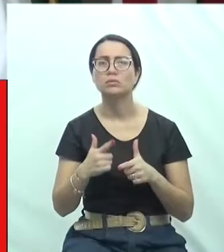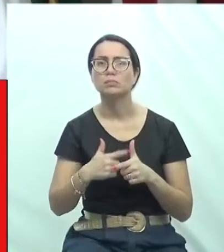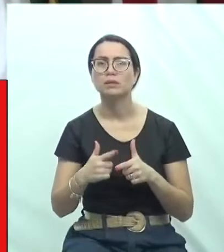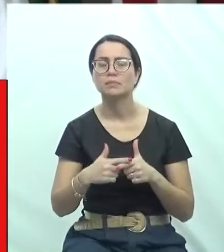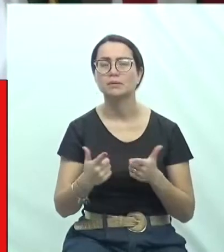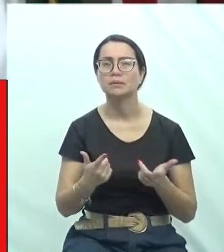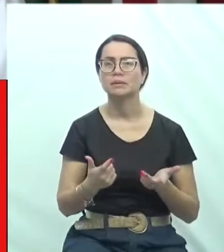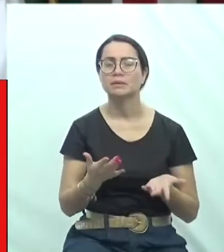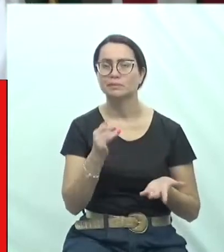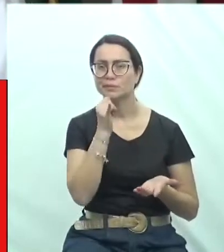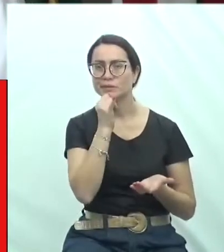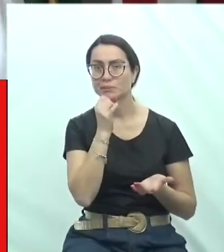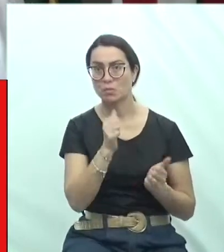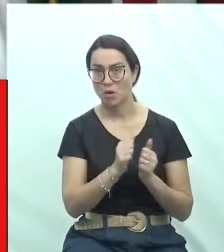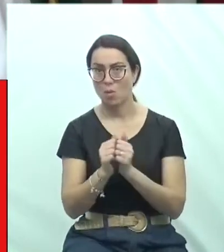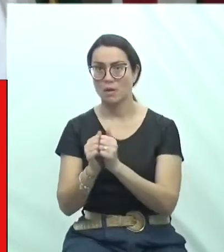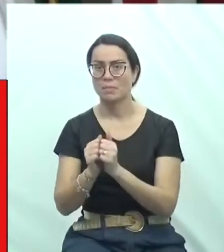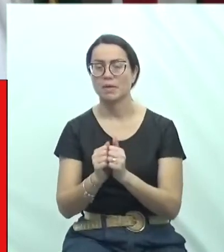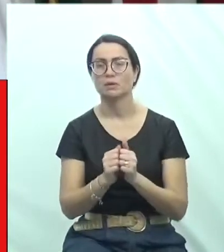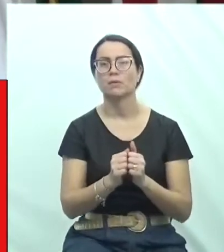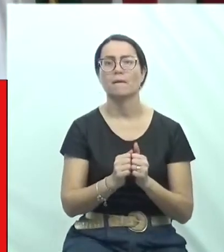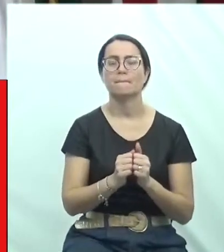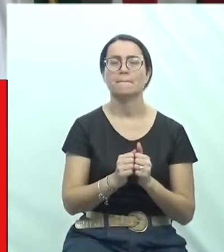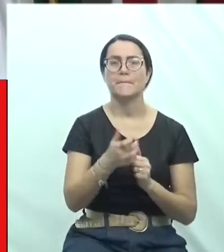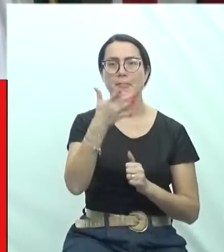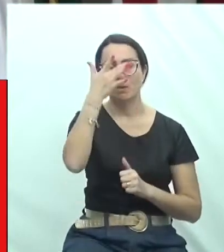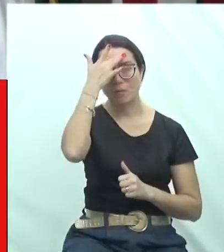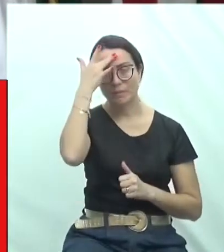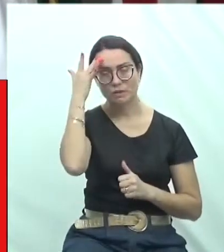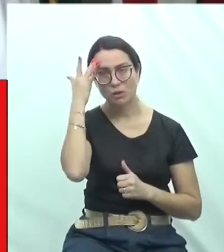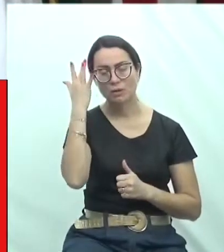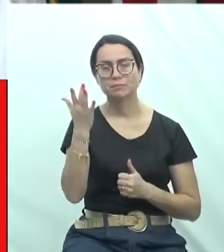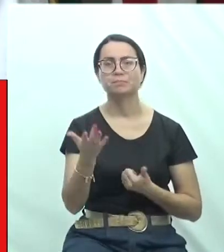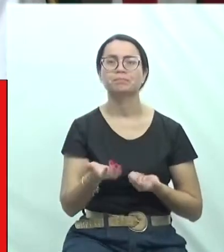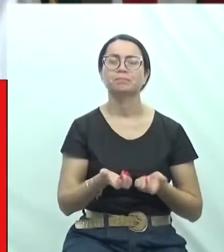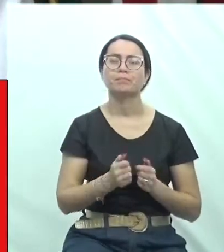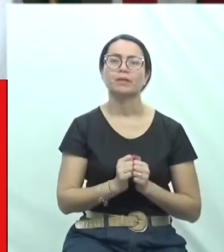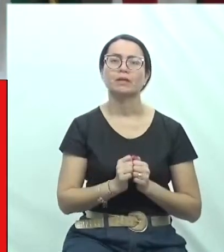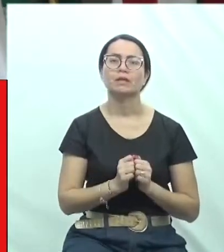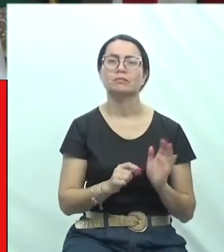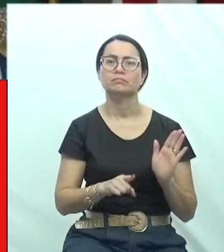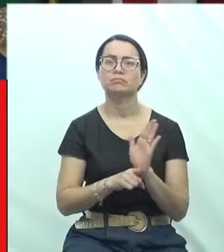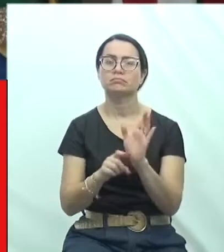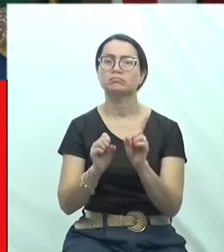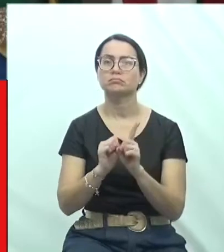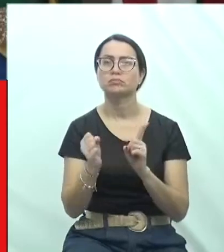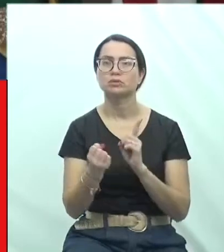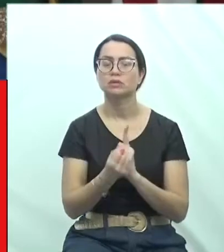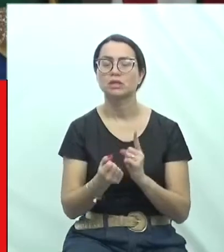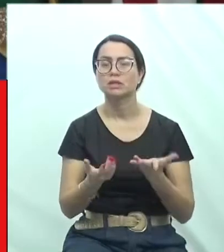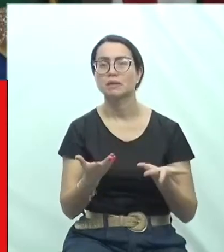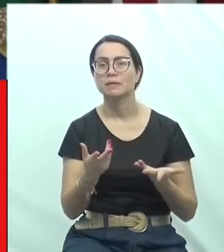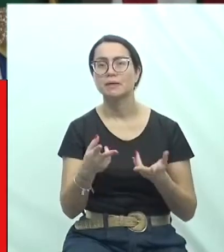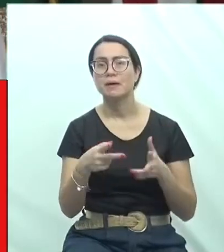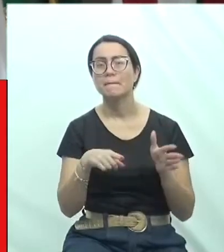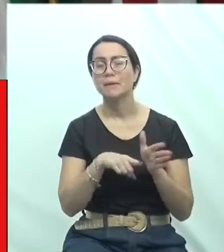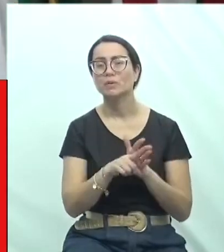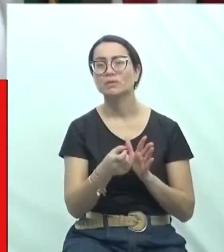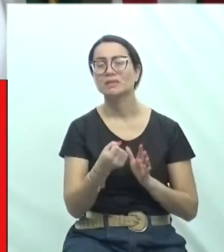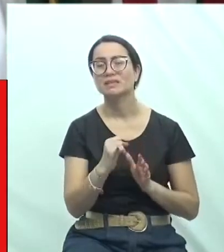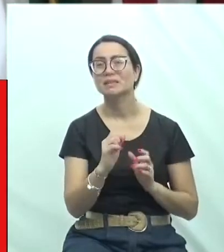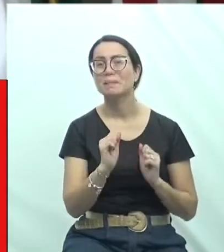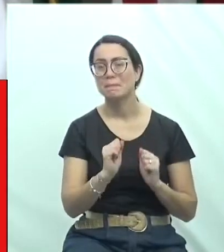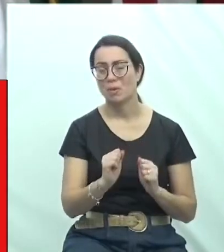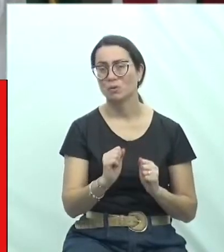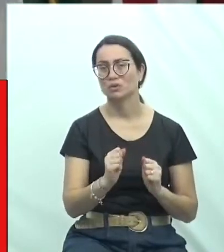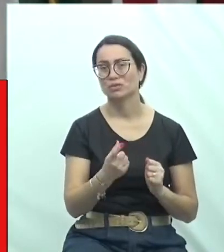de um assistente social que talvez vocês tenham na empresa de vocês, ver se tem condições financeiras de fazer realmente esse tipo